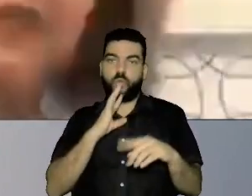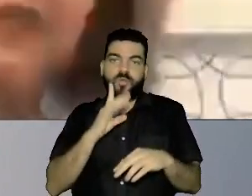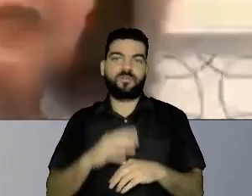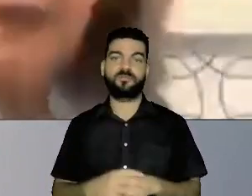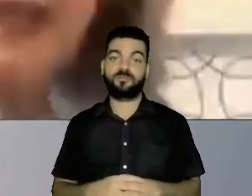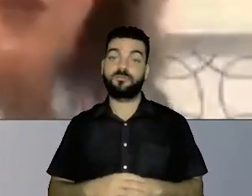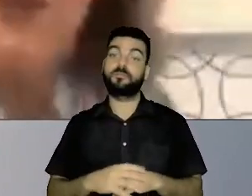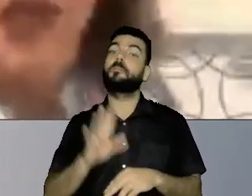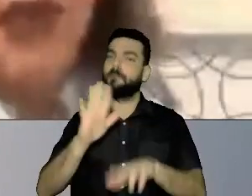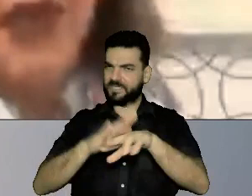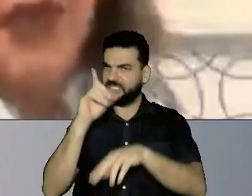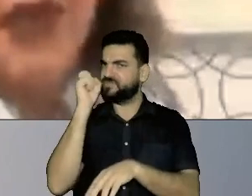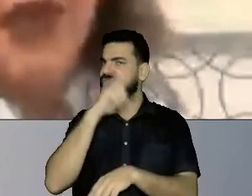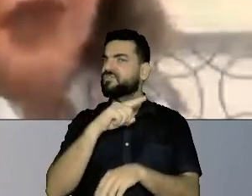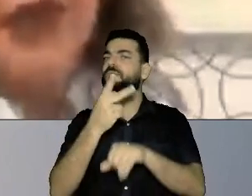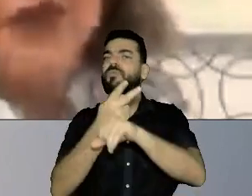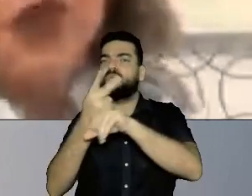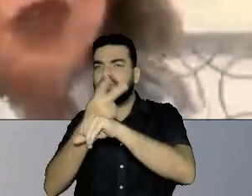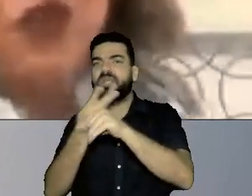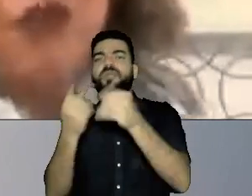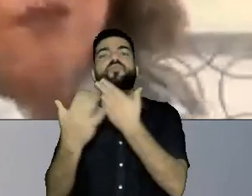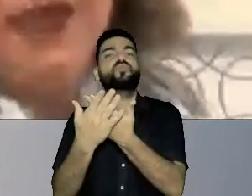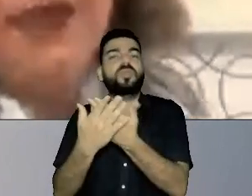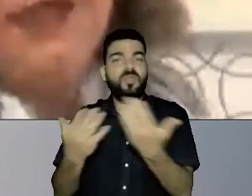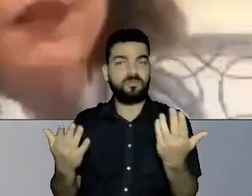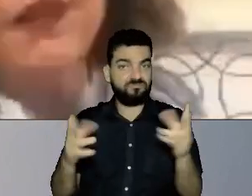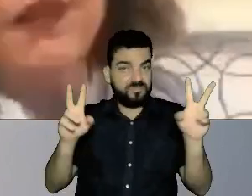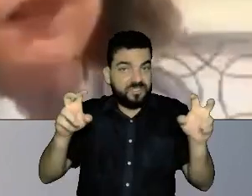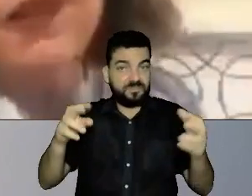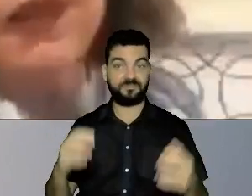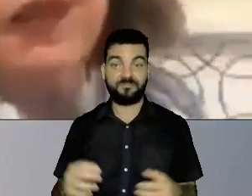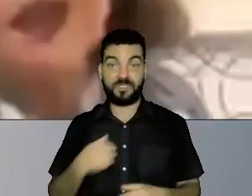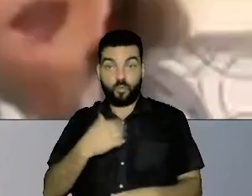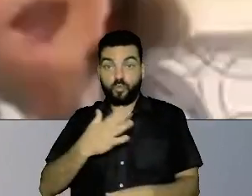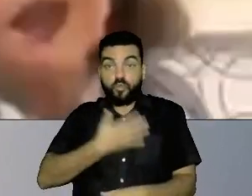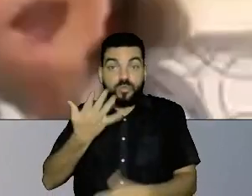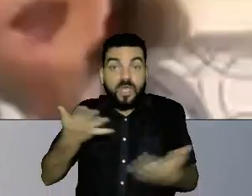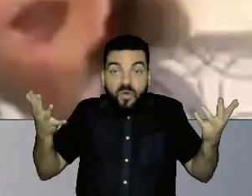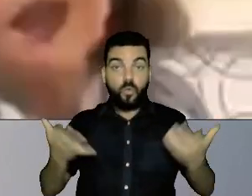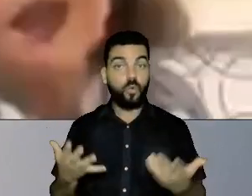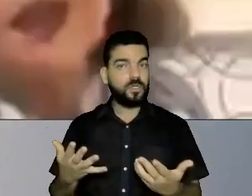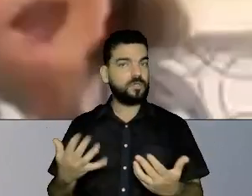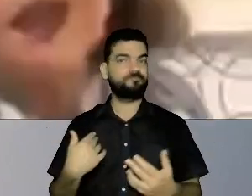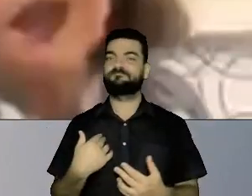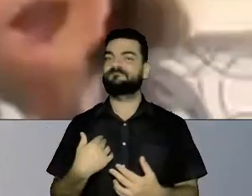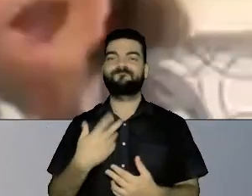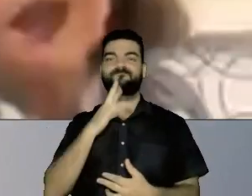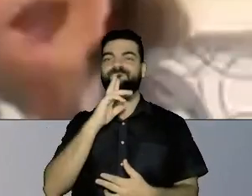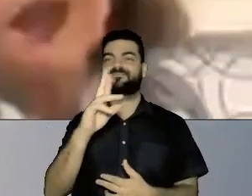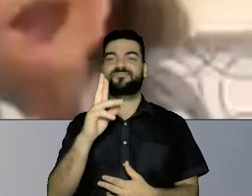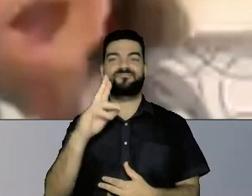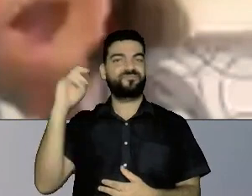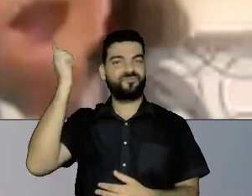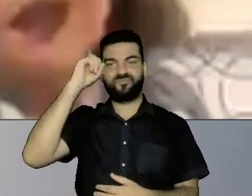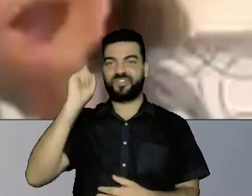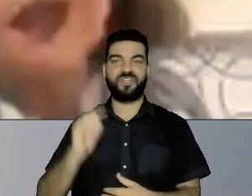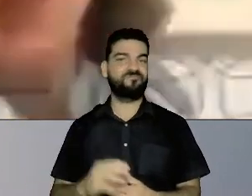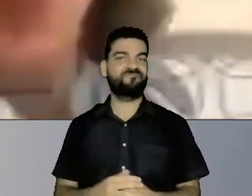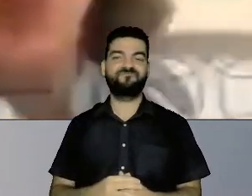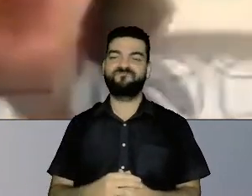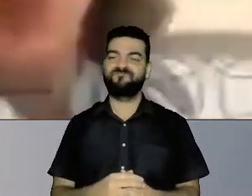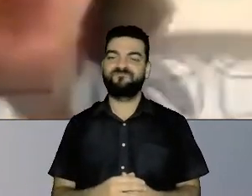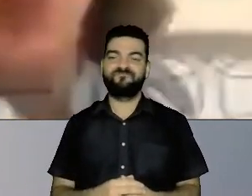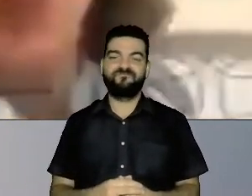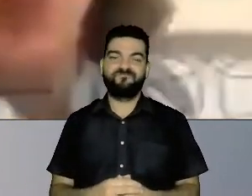Se você for pego de surpresa, você não sabe dizer, mesmo quando